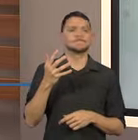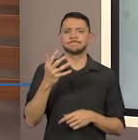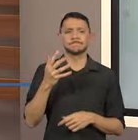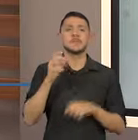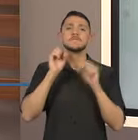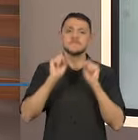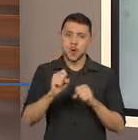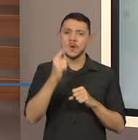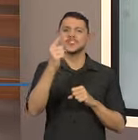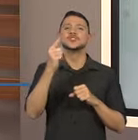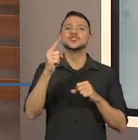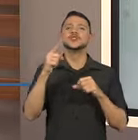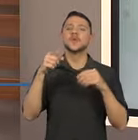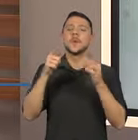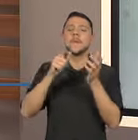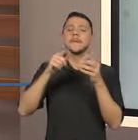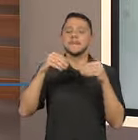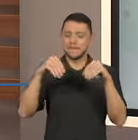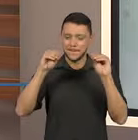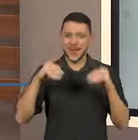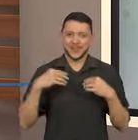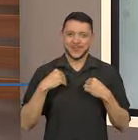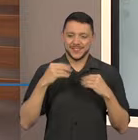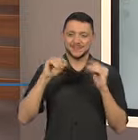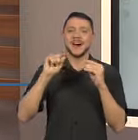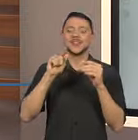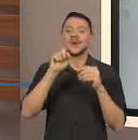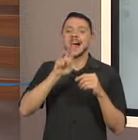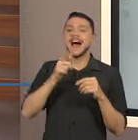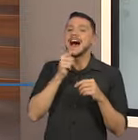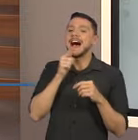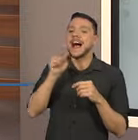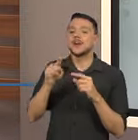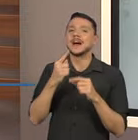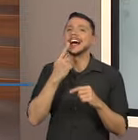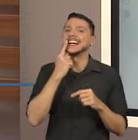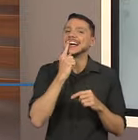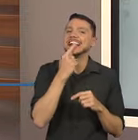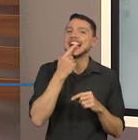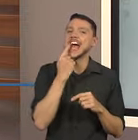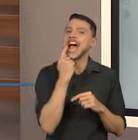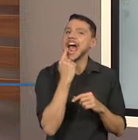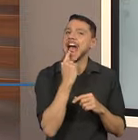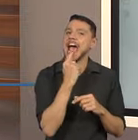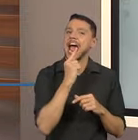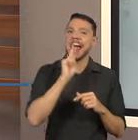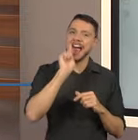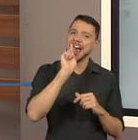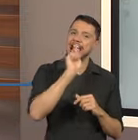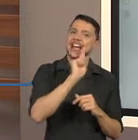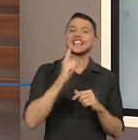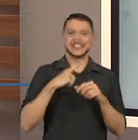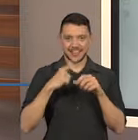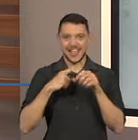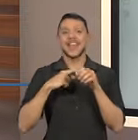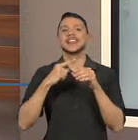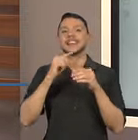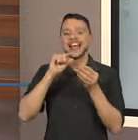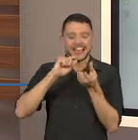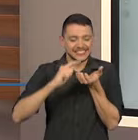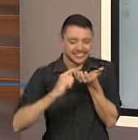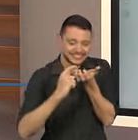né, passar água, que a nossa água tem bastante cloro, e ajudar a limpar a boquinha dele. Tá? Tem até umas pastas de dente que não são